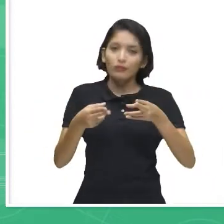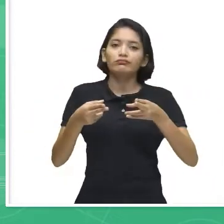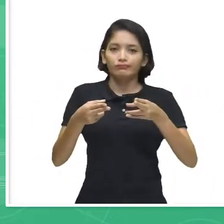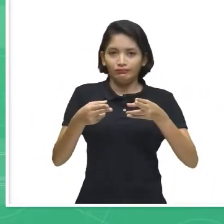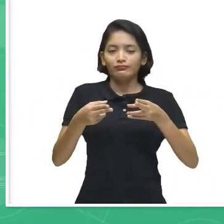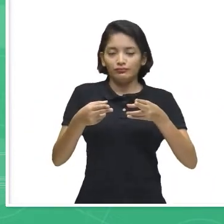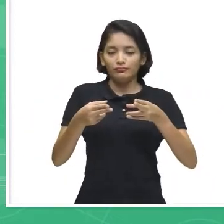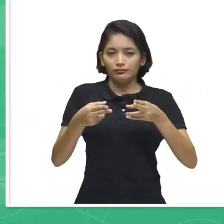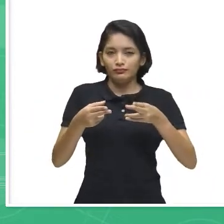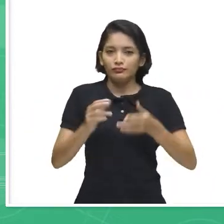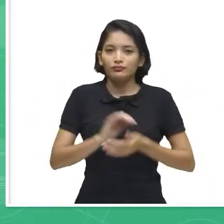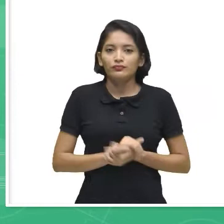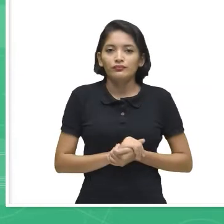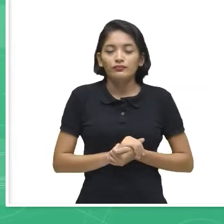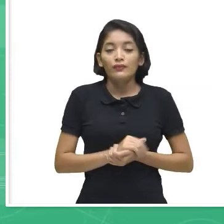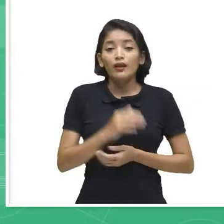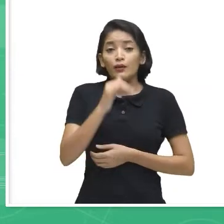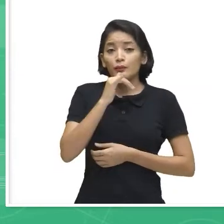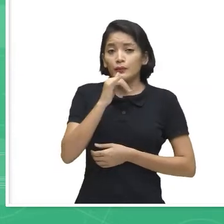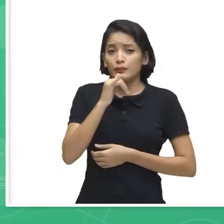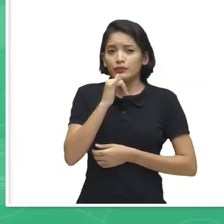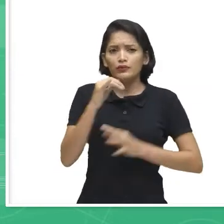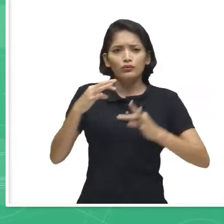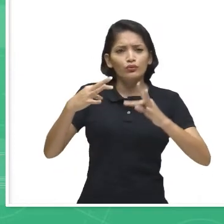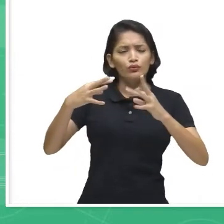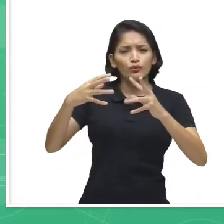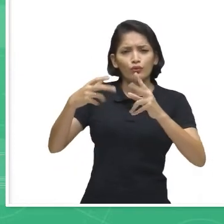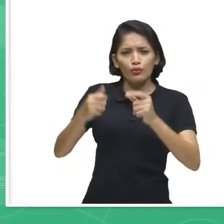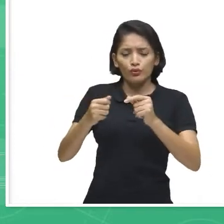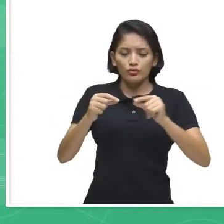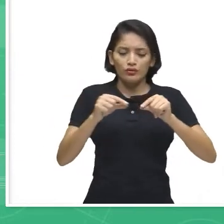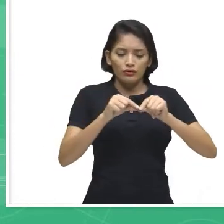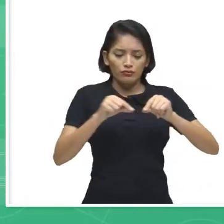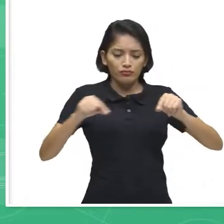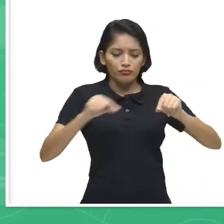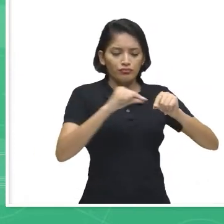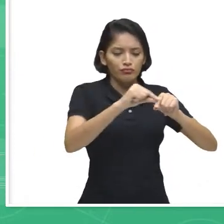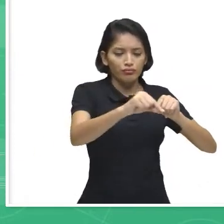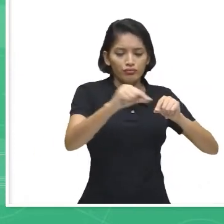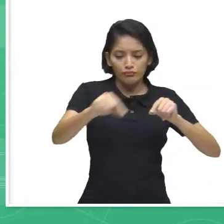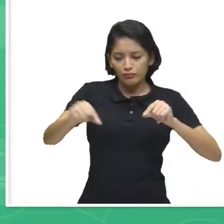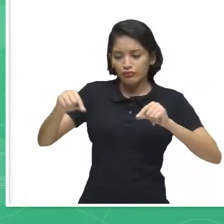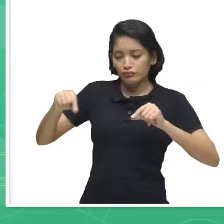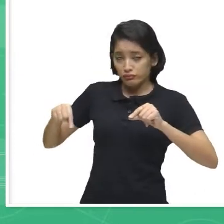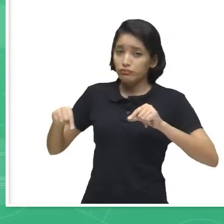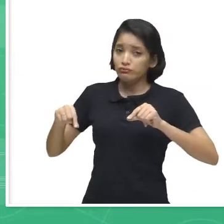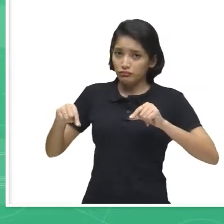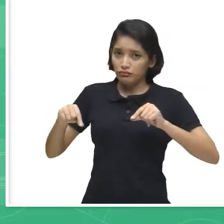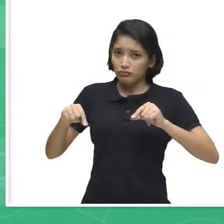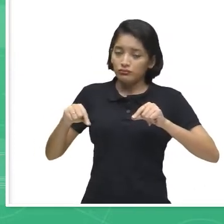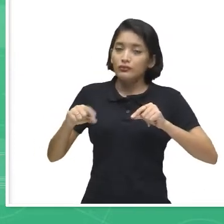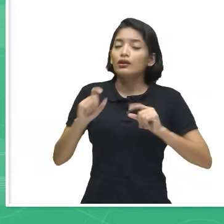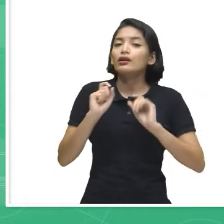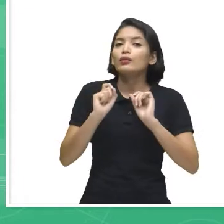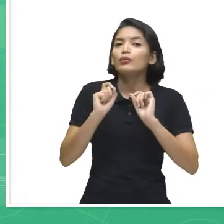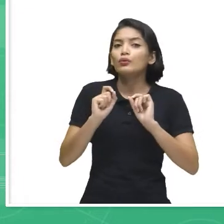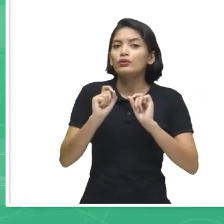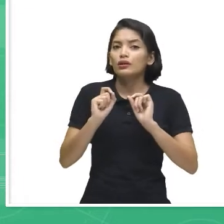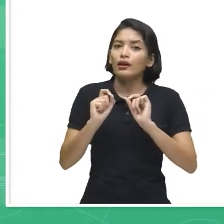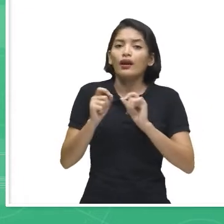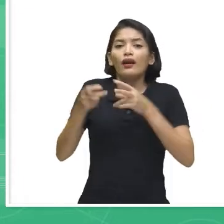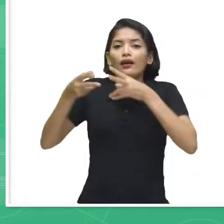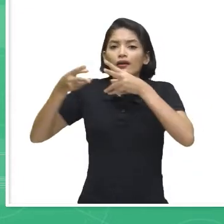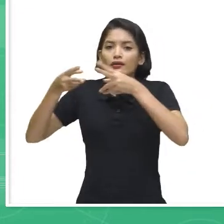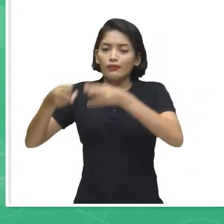elétrico. Então, todos os pontos da minha superfície aqui têm o mesmo